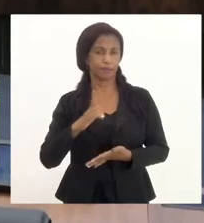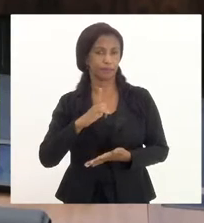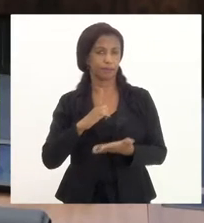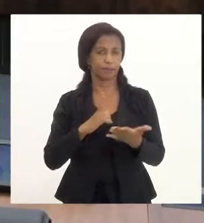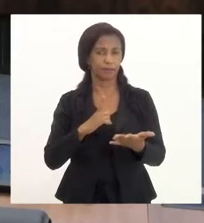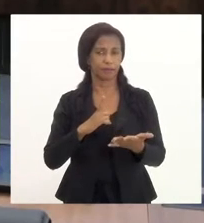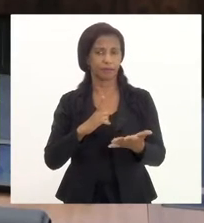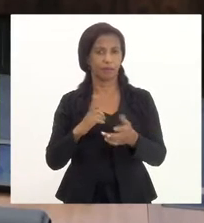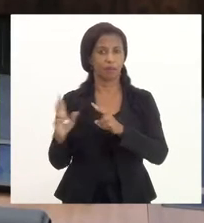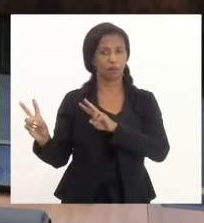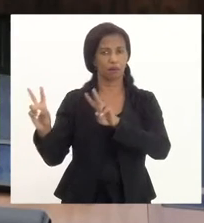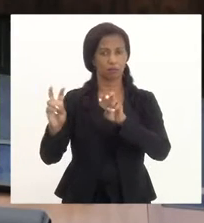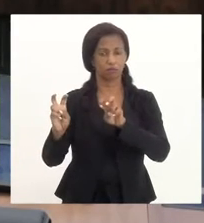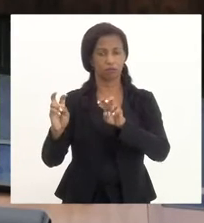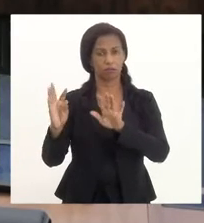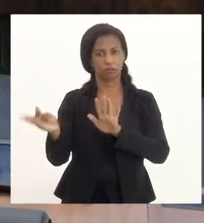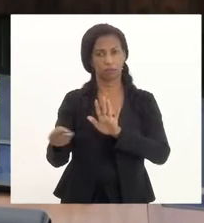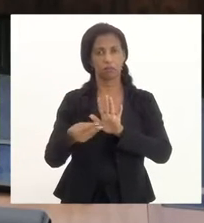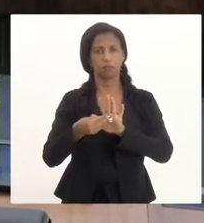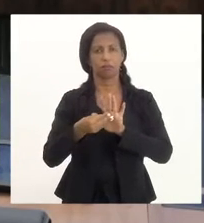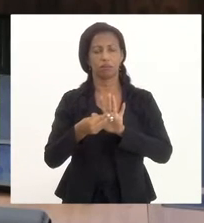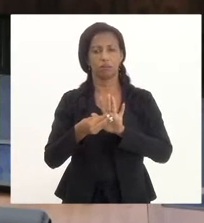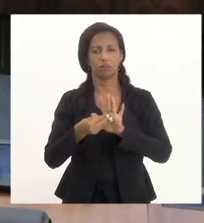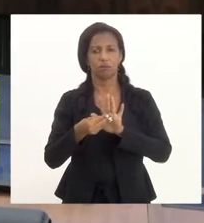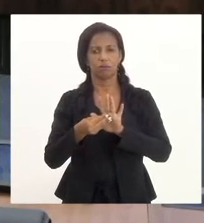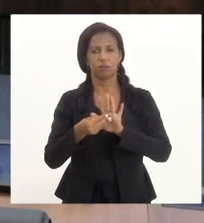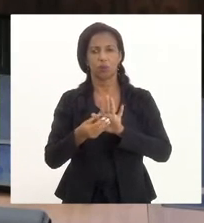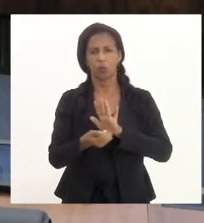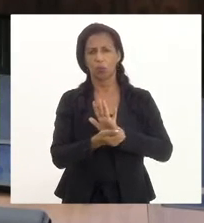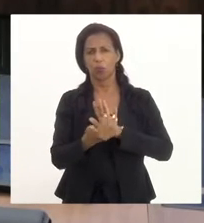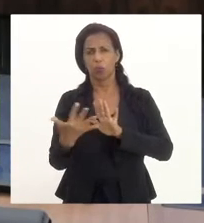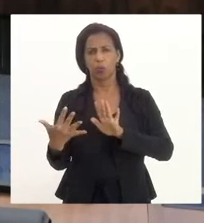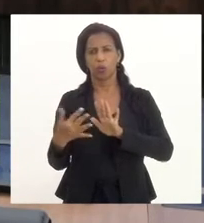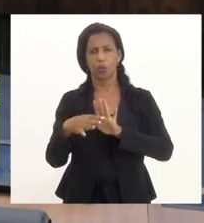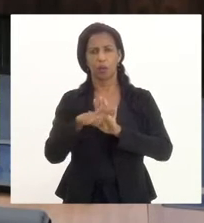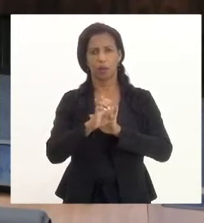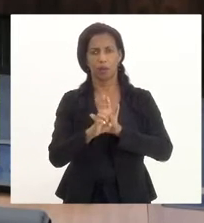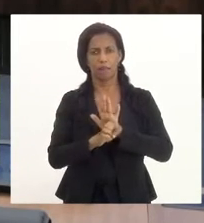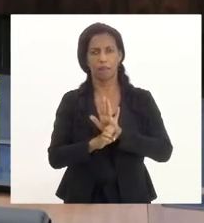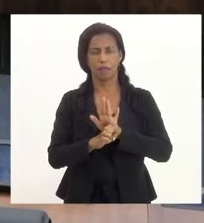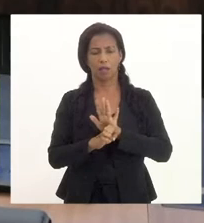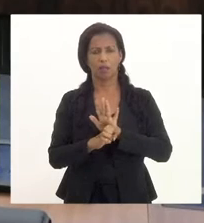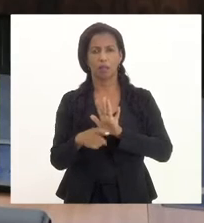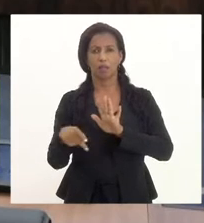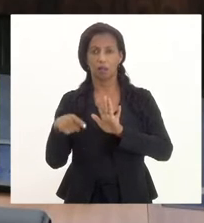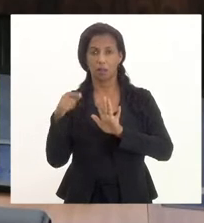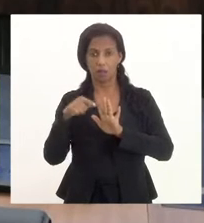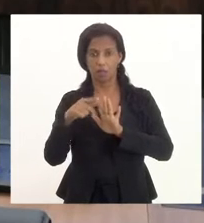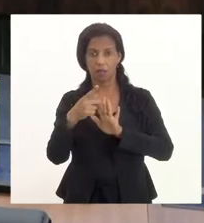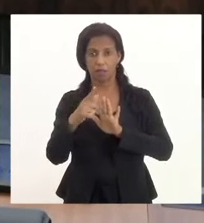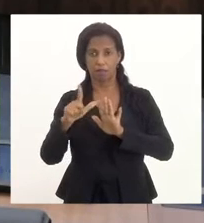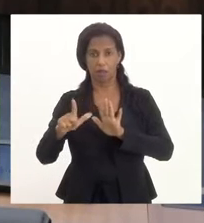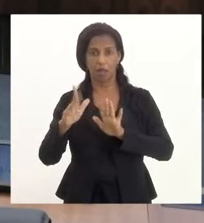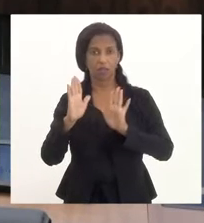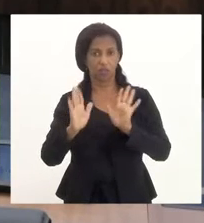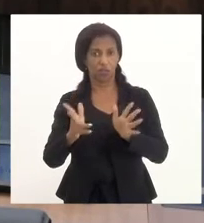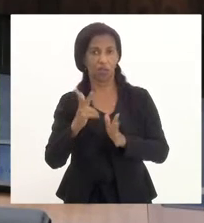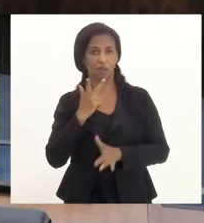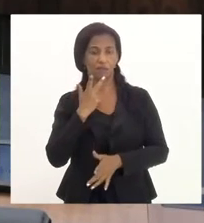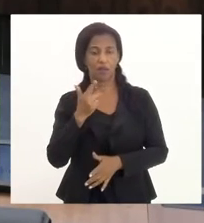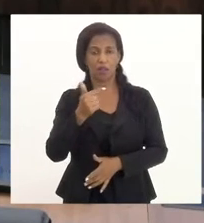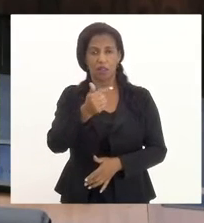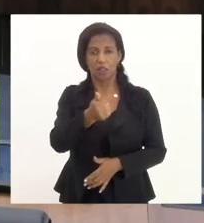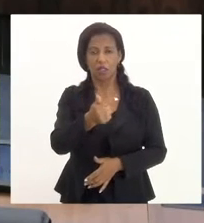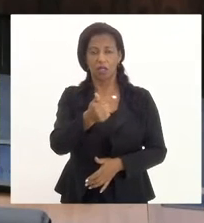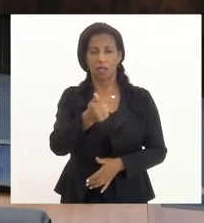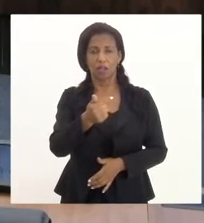estão abordados o dezenas de emendas nesse projeto específico Eu já falei que foram